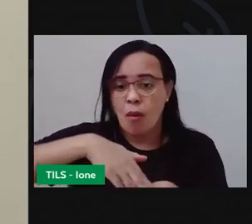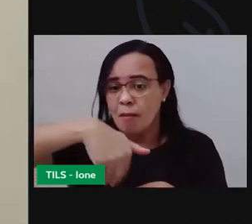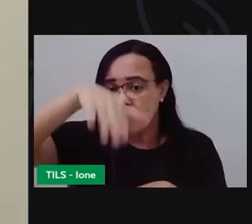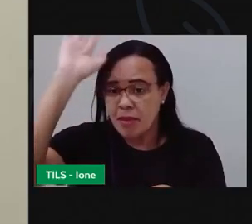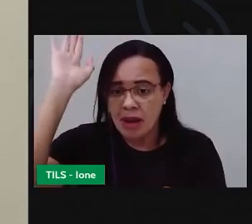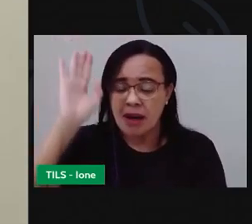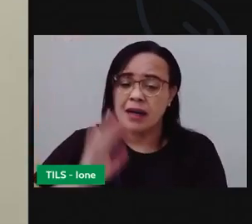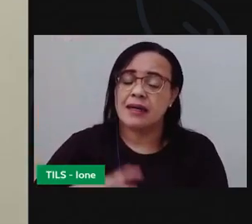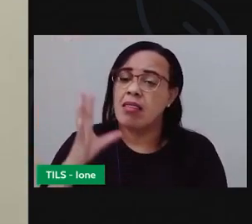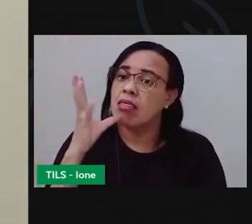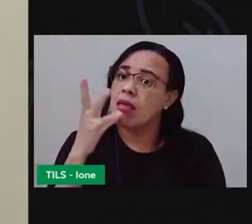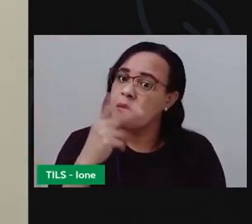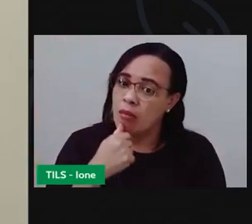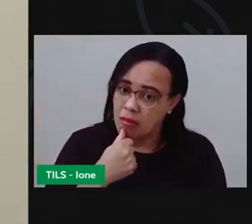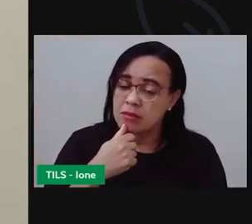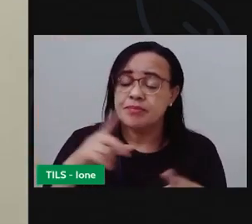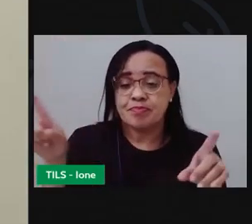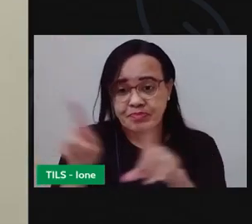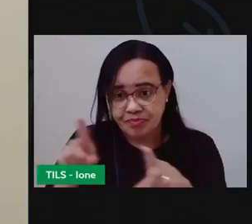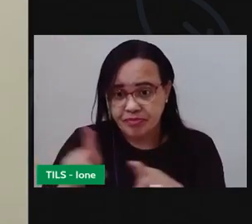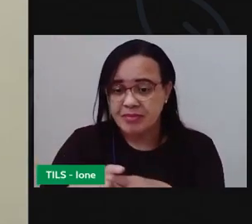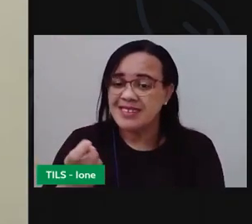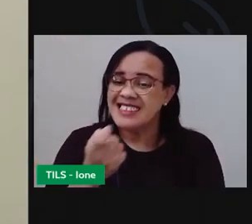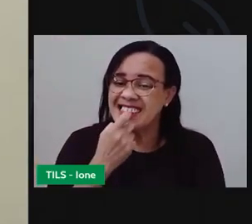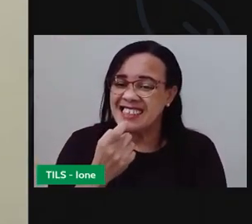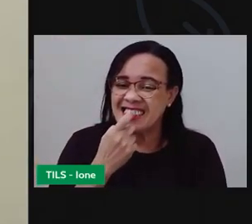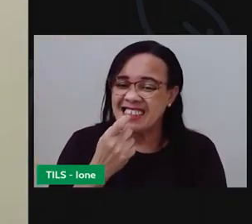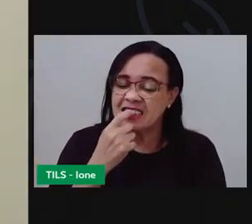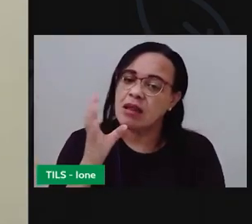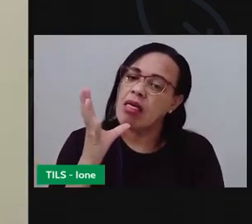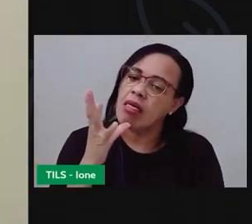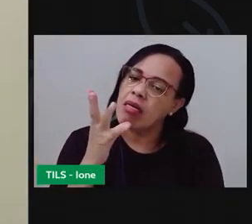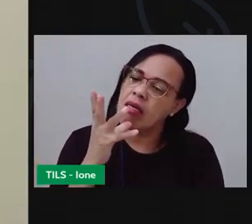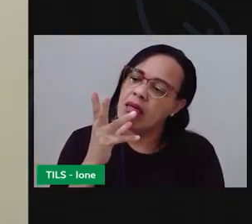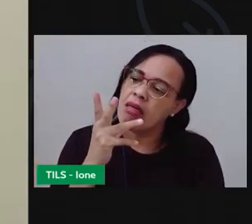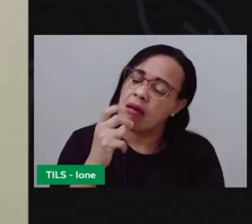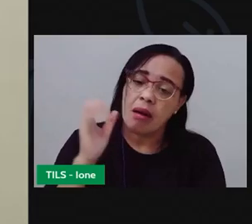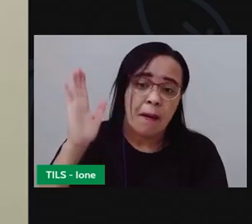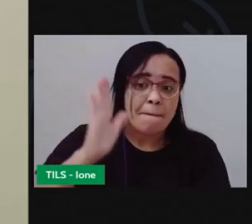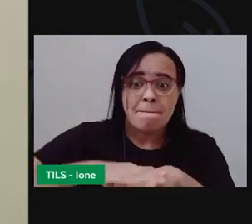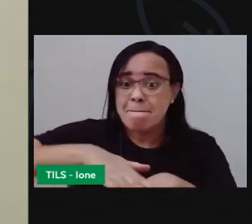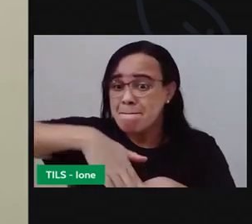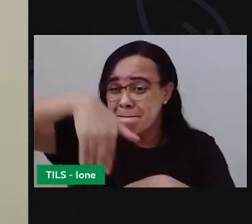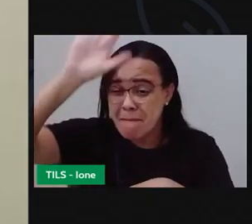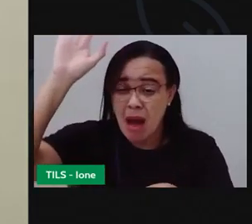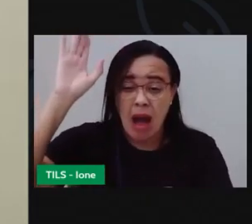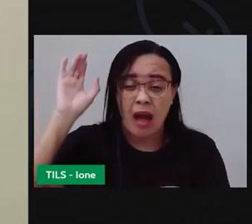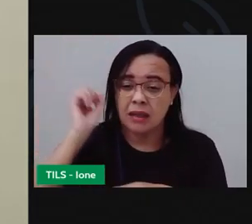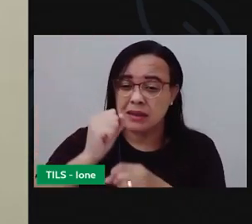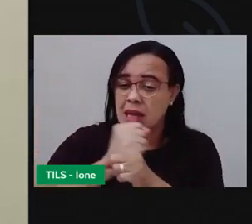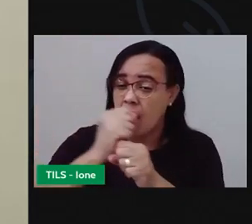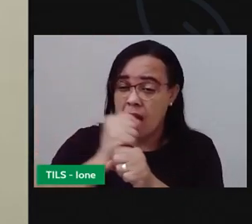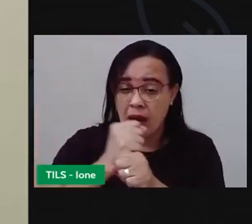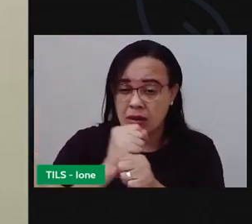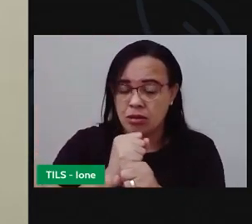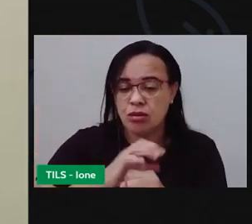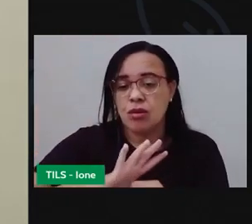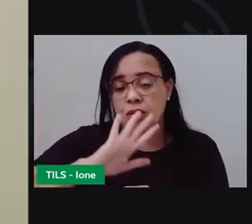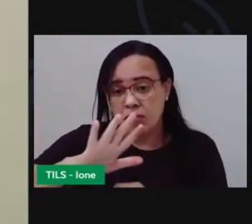mais tempo, como plástico. E uma das estratégias que a gente pode fazer para diminuir o